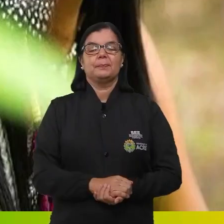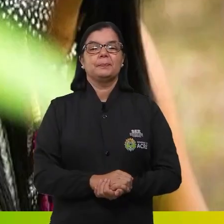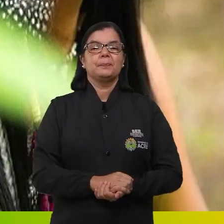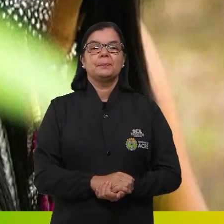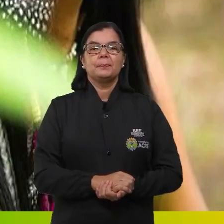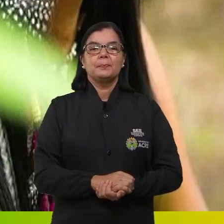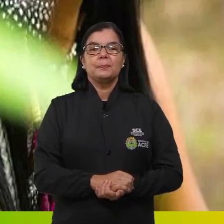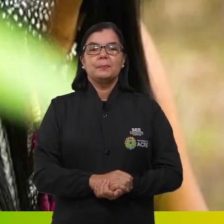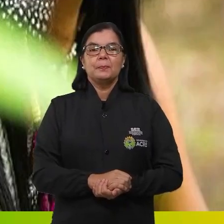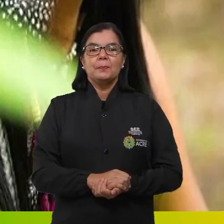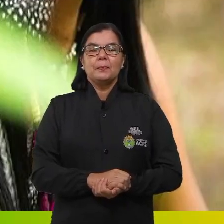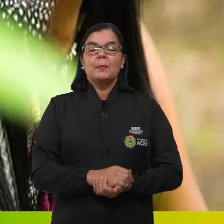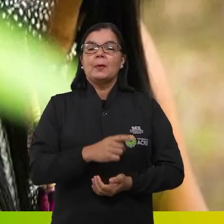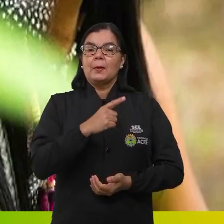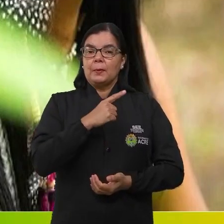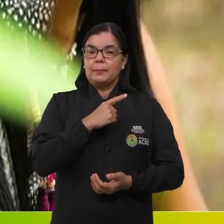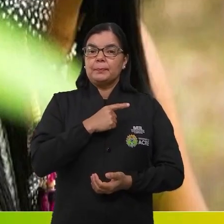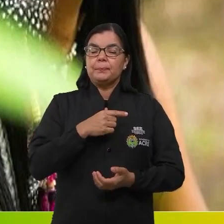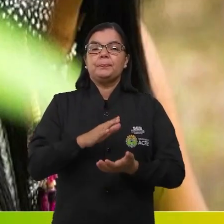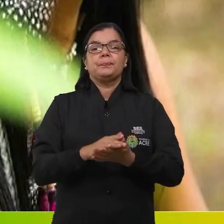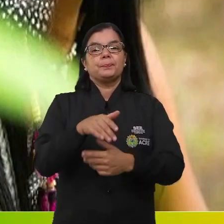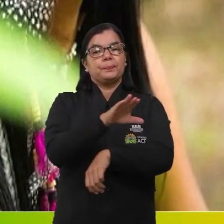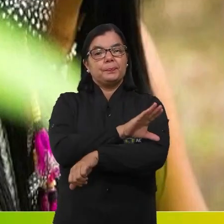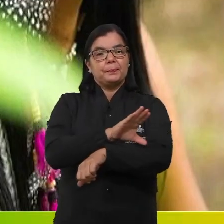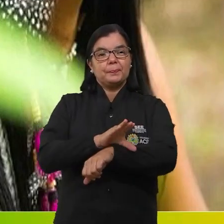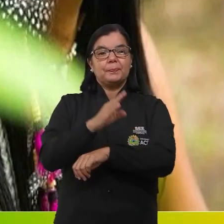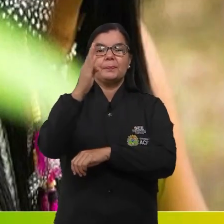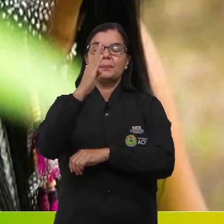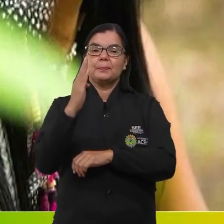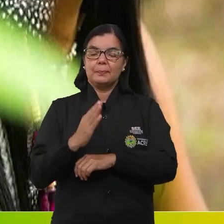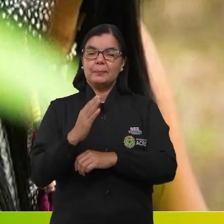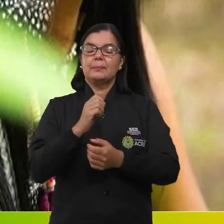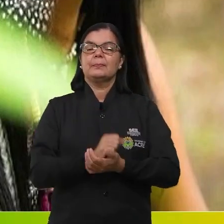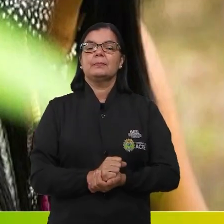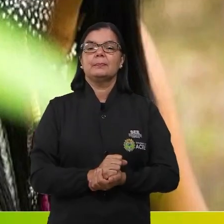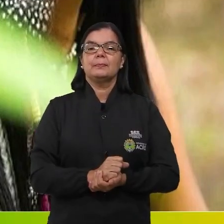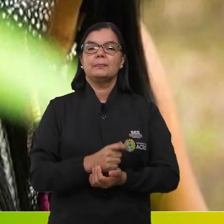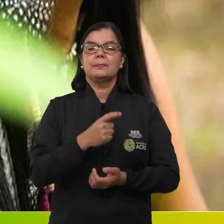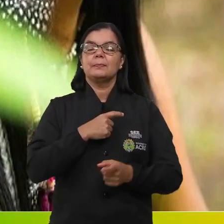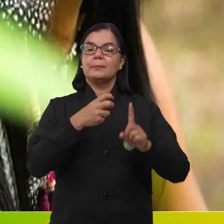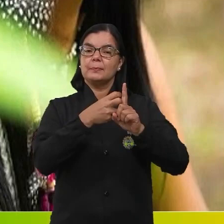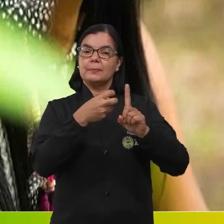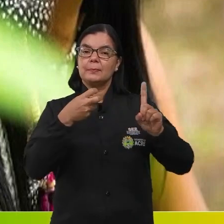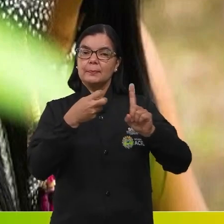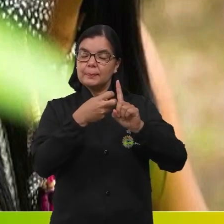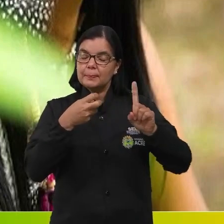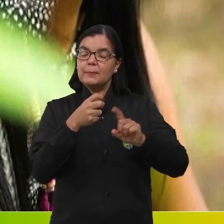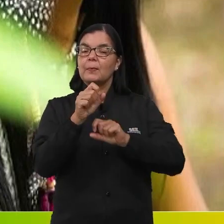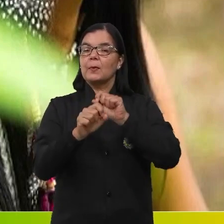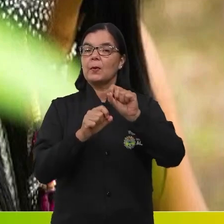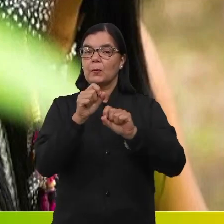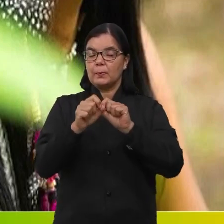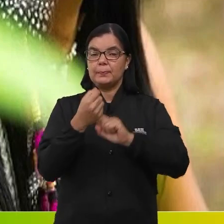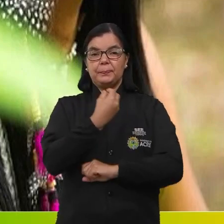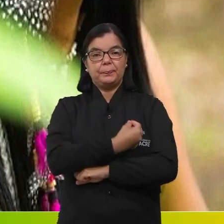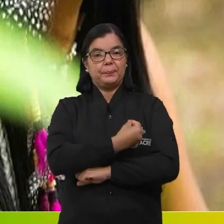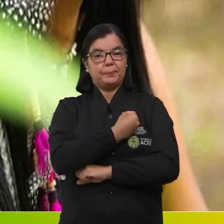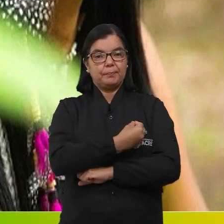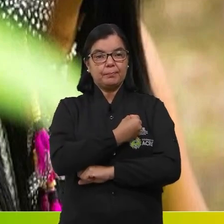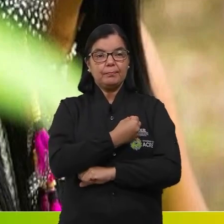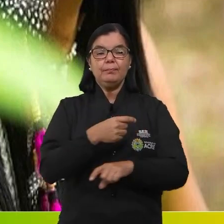aí. Então, gente, a cultura brasileira, ela indígena, ela está